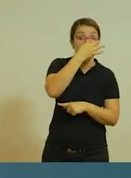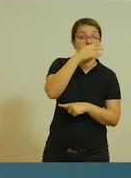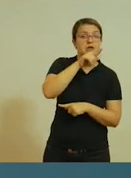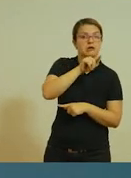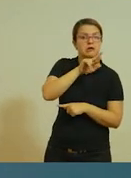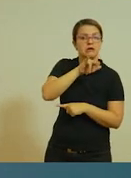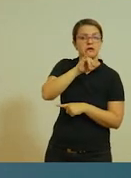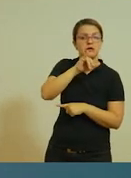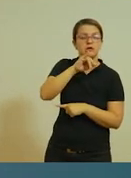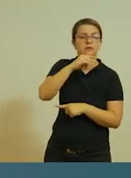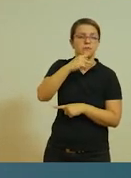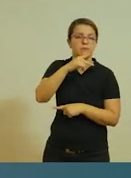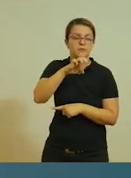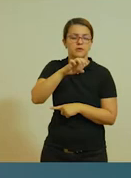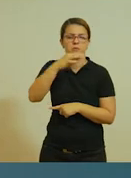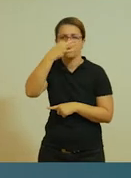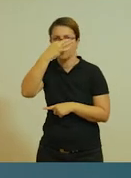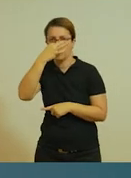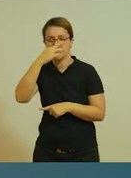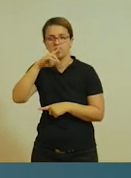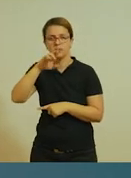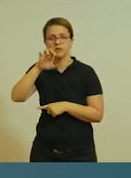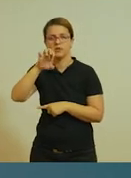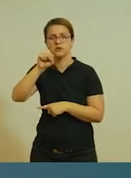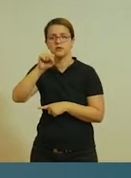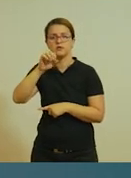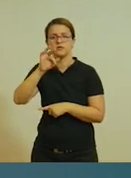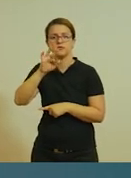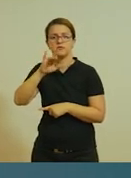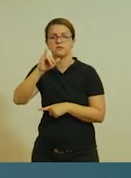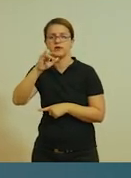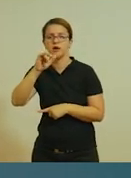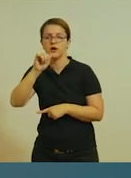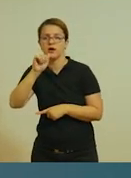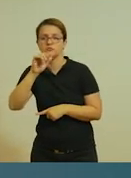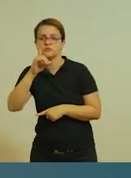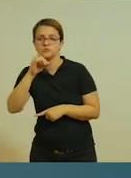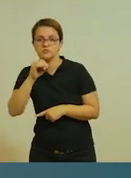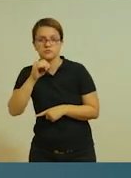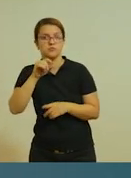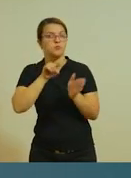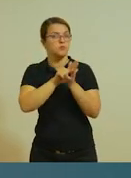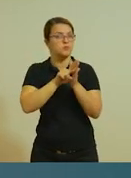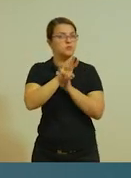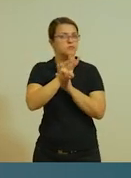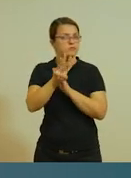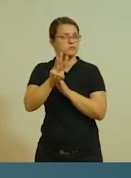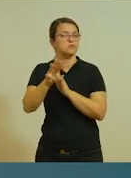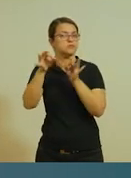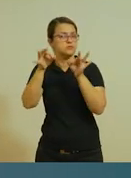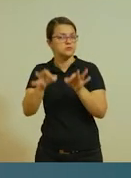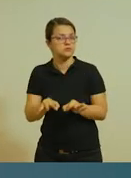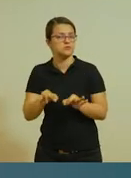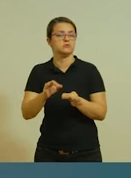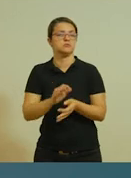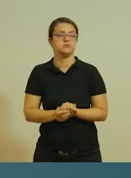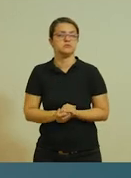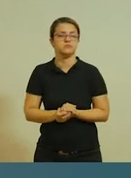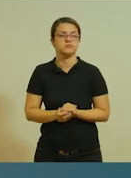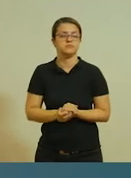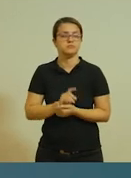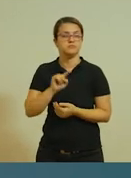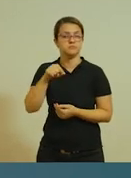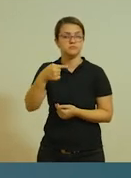e resfriado. Então, ao realizar a pesquisa de vocês, procure fontes confiáveis, tudo bem? Logo após,